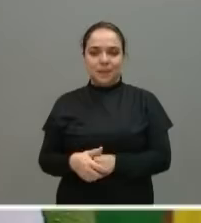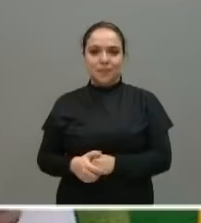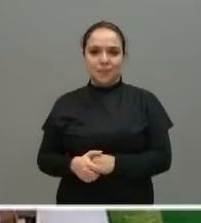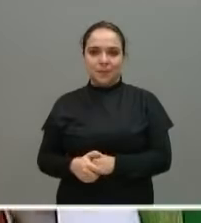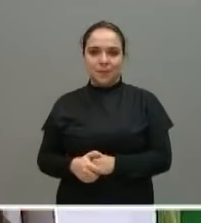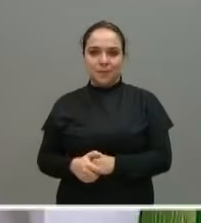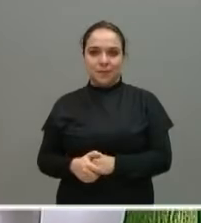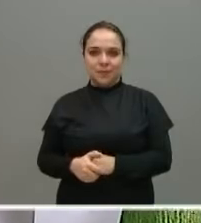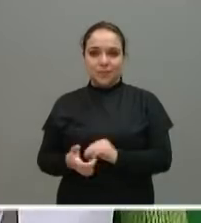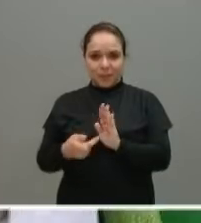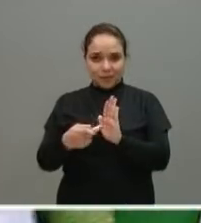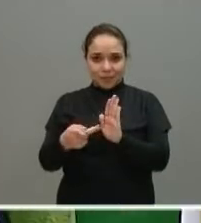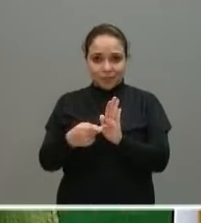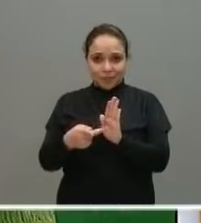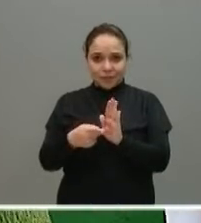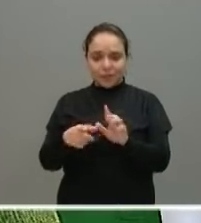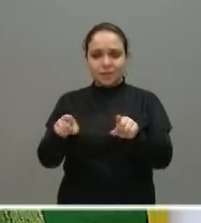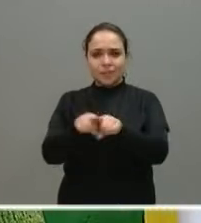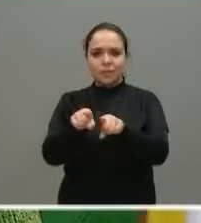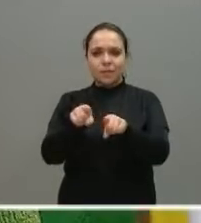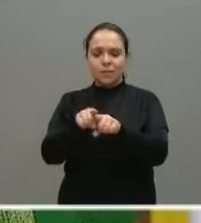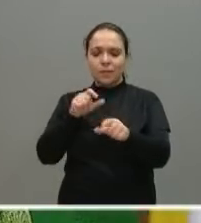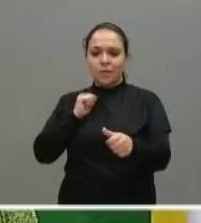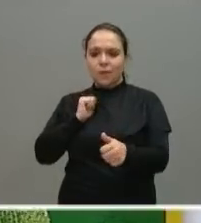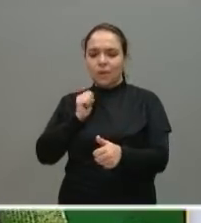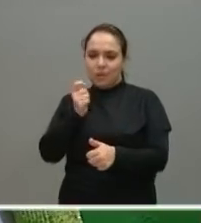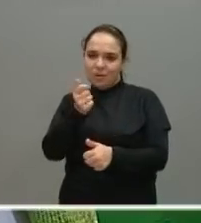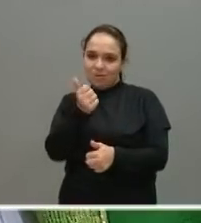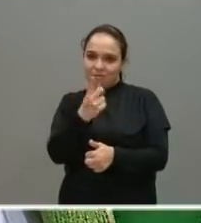É impressionante, e aqui caminho para o final,